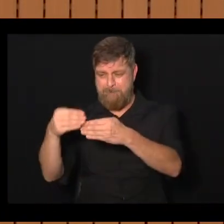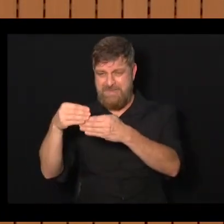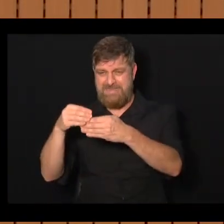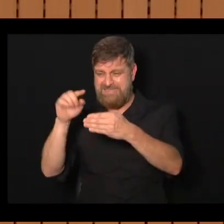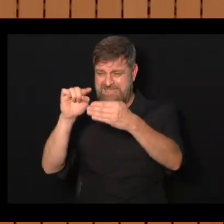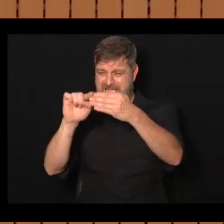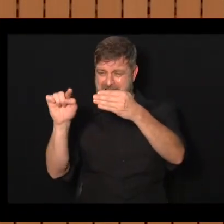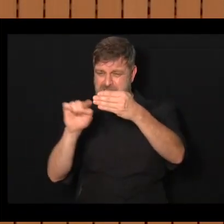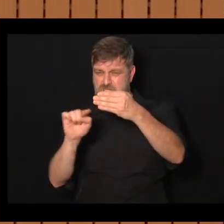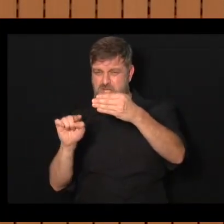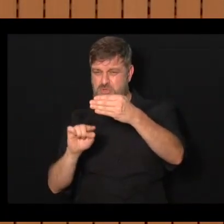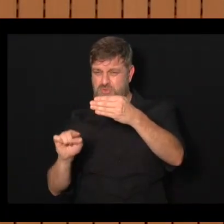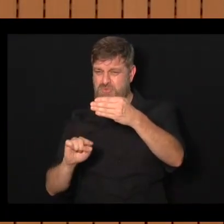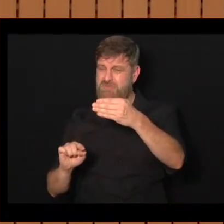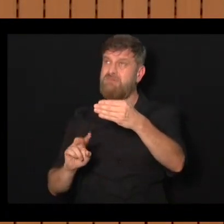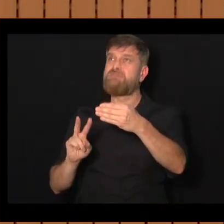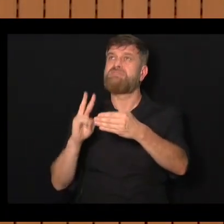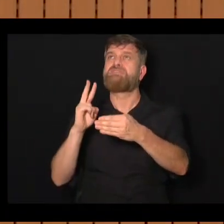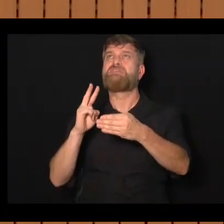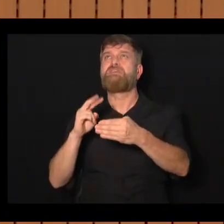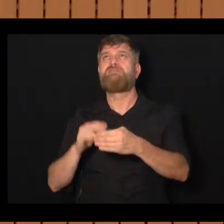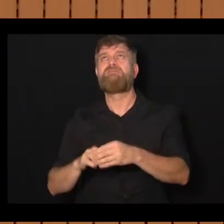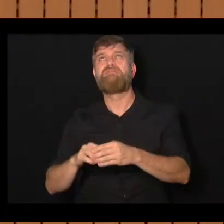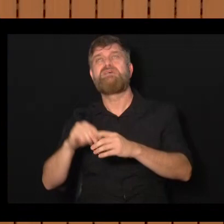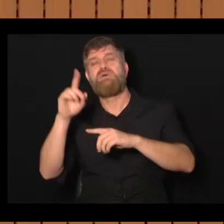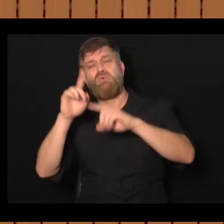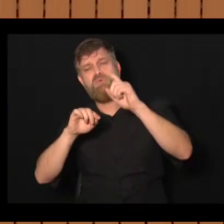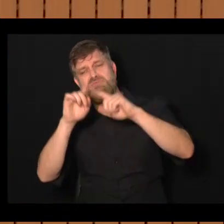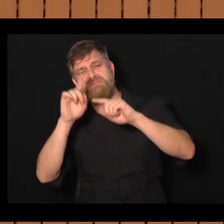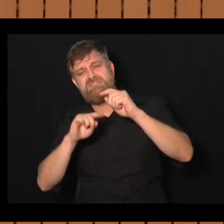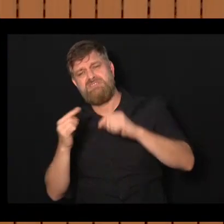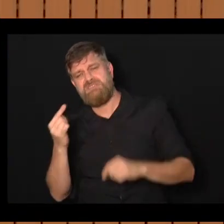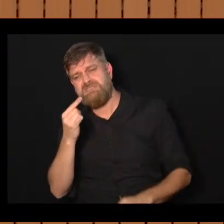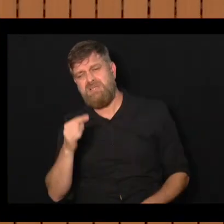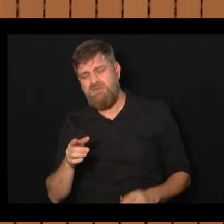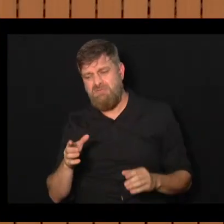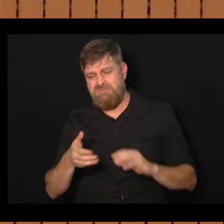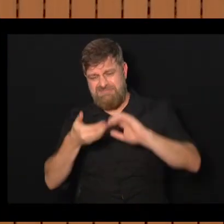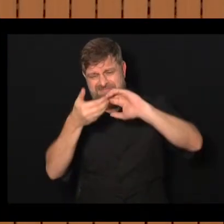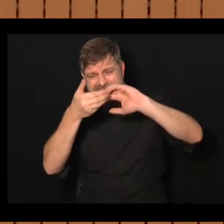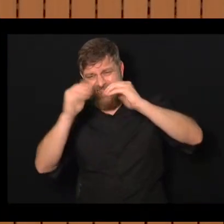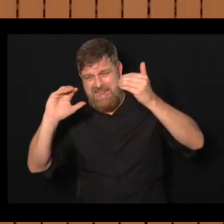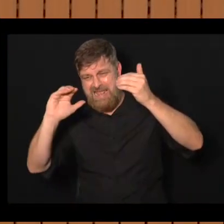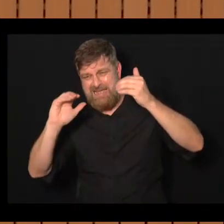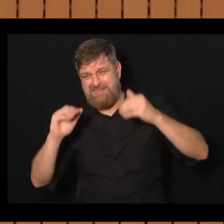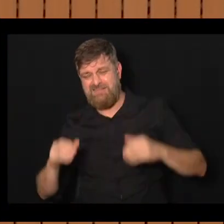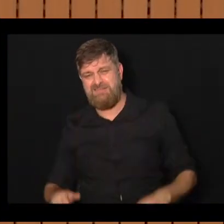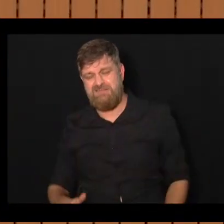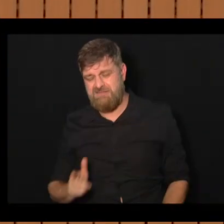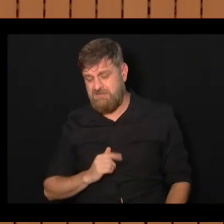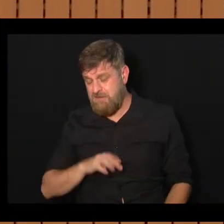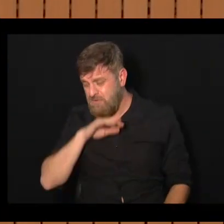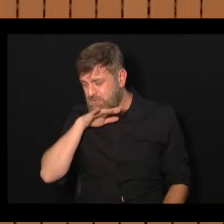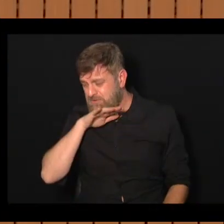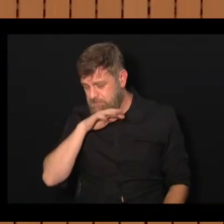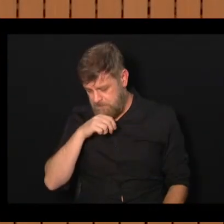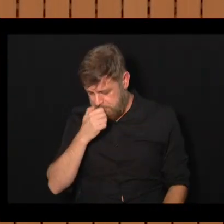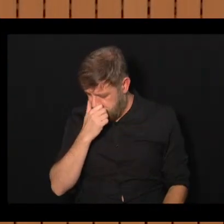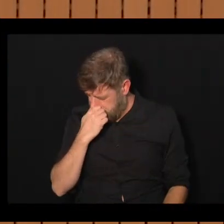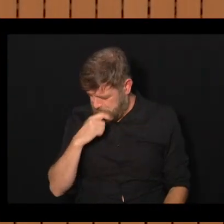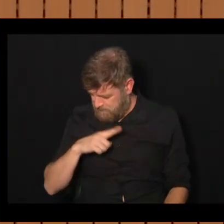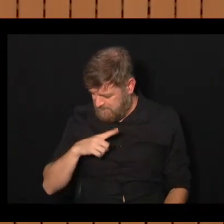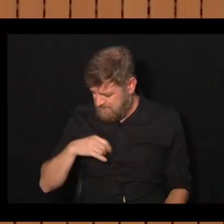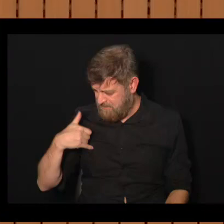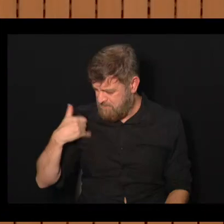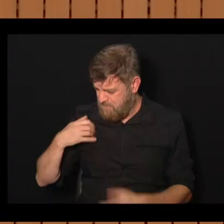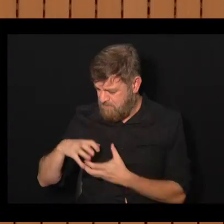consegue observar, né, o céu de dentro de algumas repartições, onde você observa idosos,